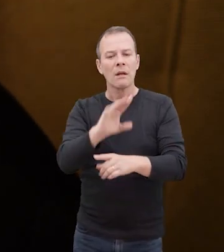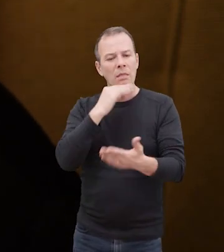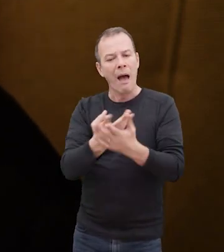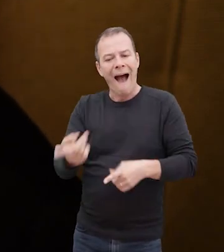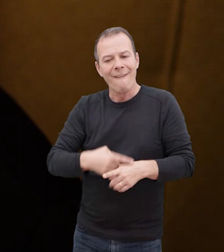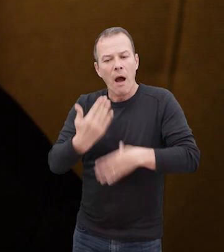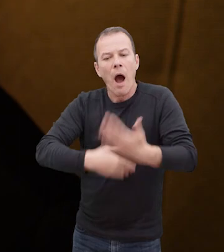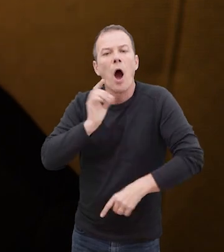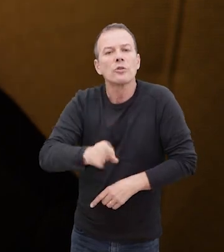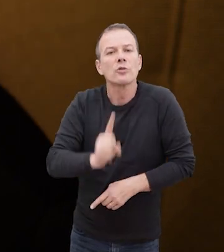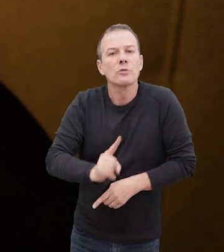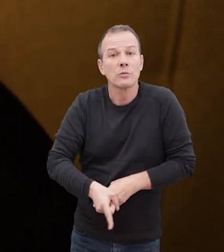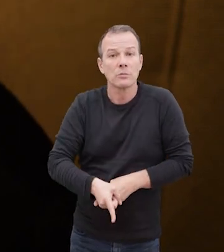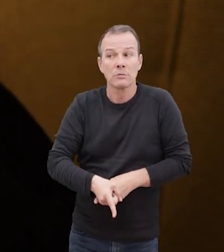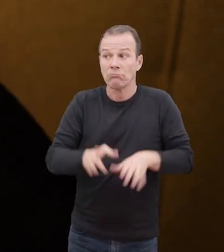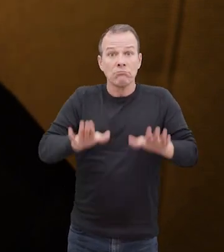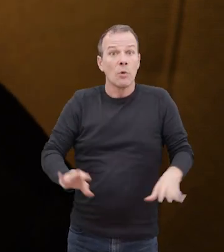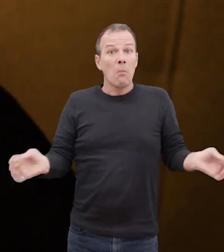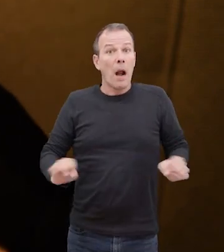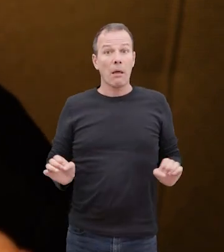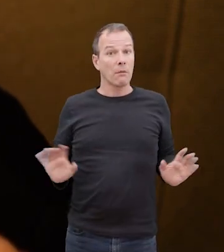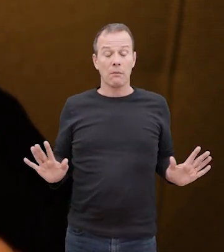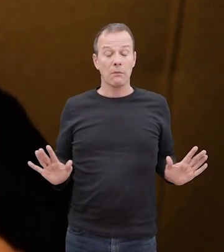que é que te move, nada te para.